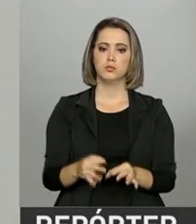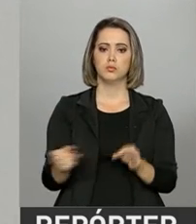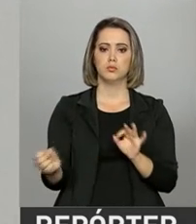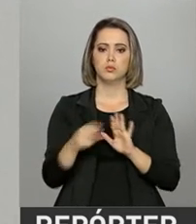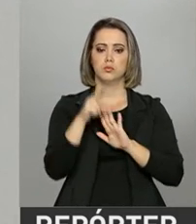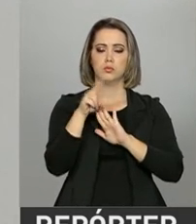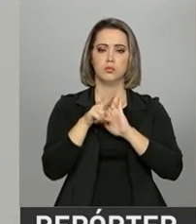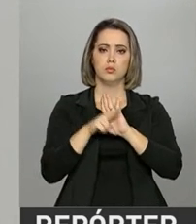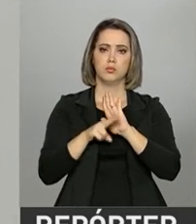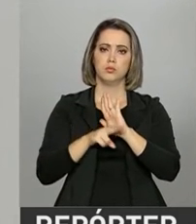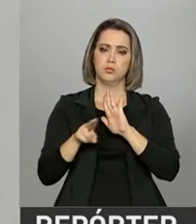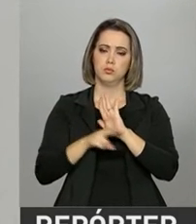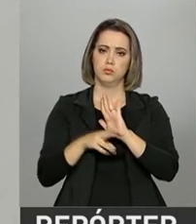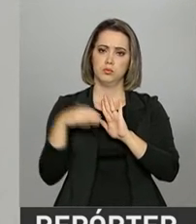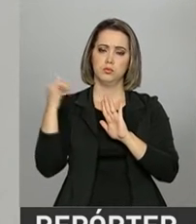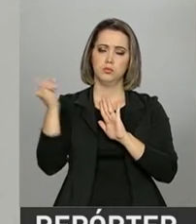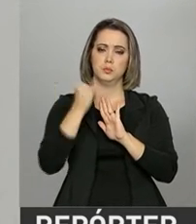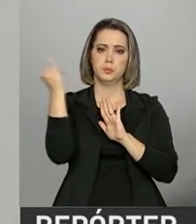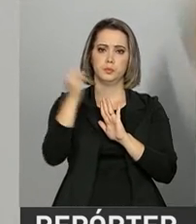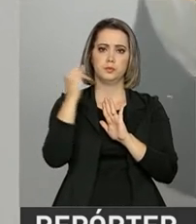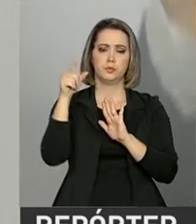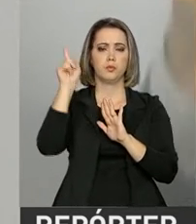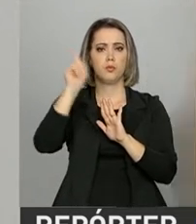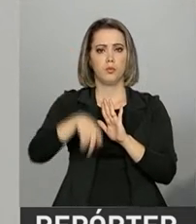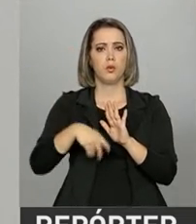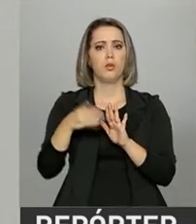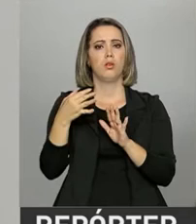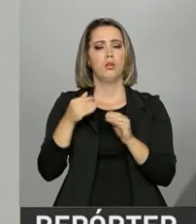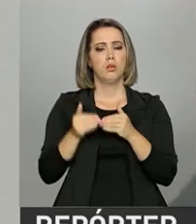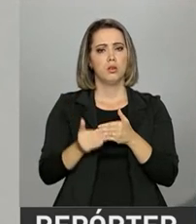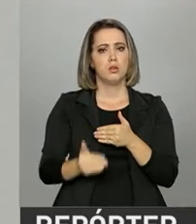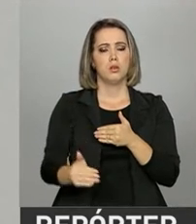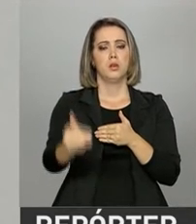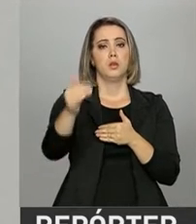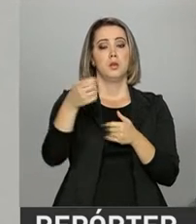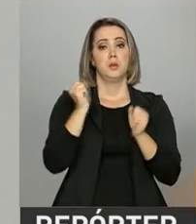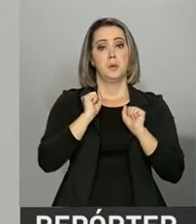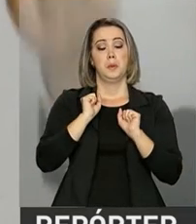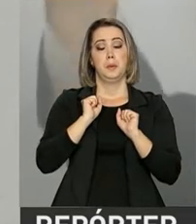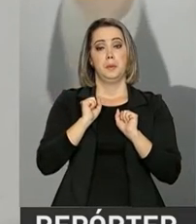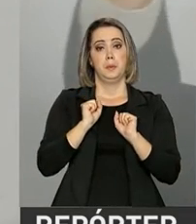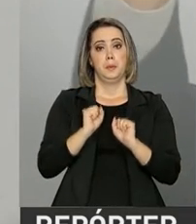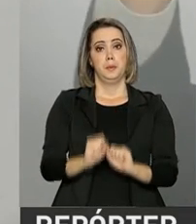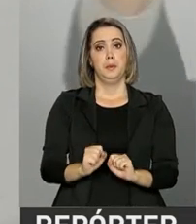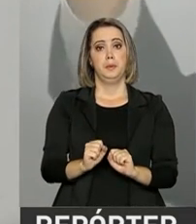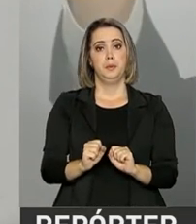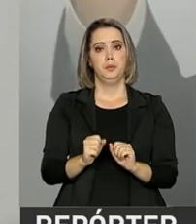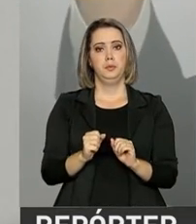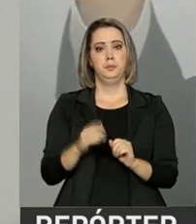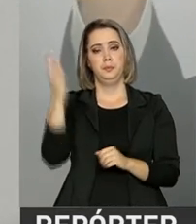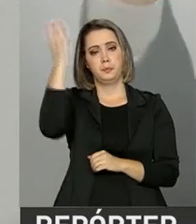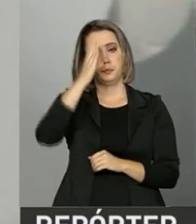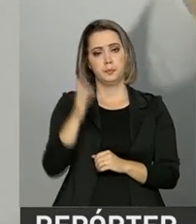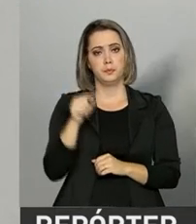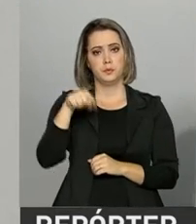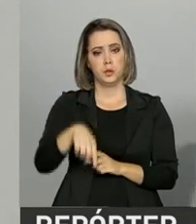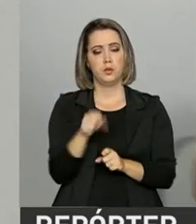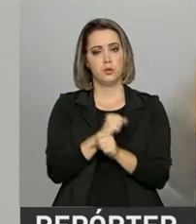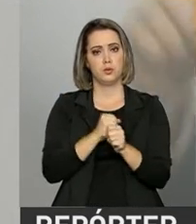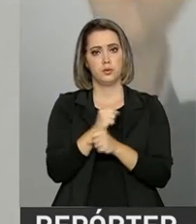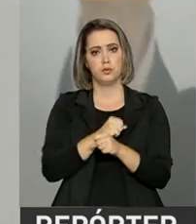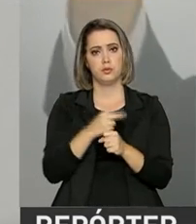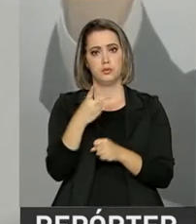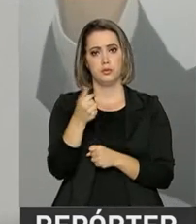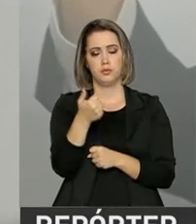fundamentais e que raspar sustentado para permitir chegar ao final deste ano de